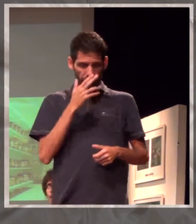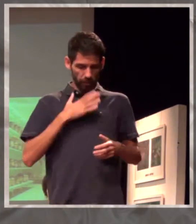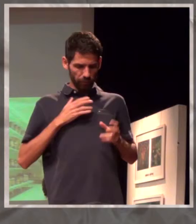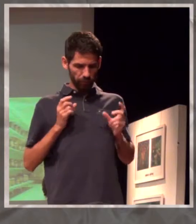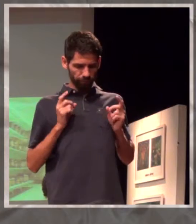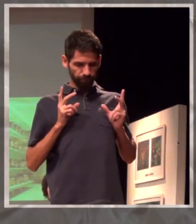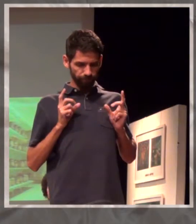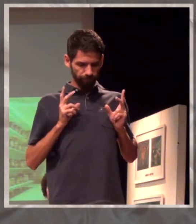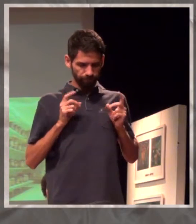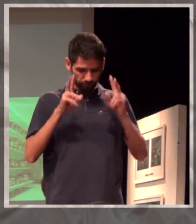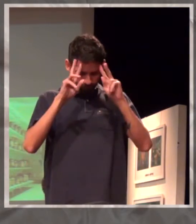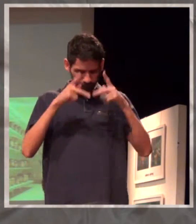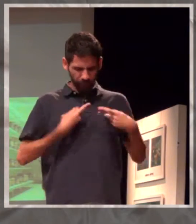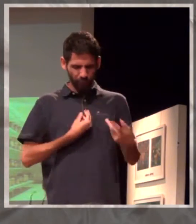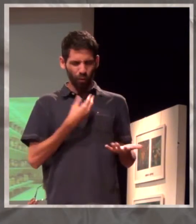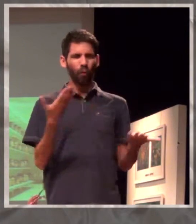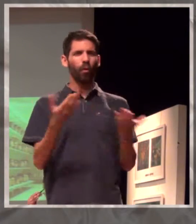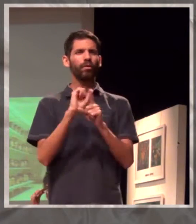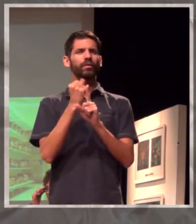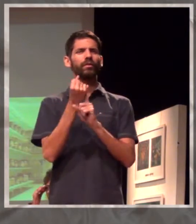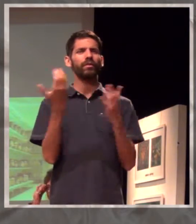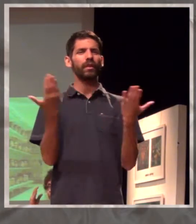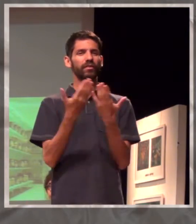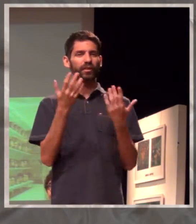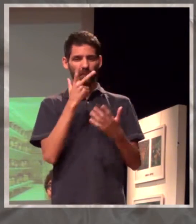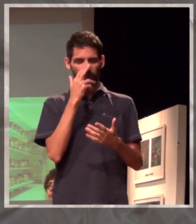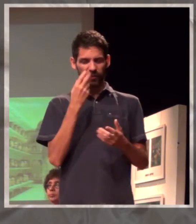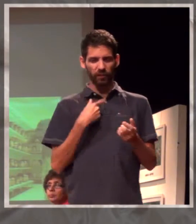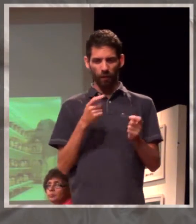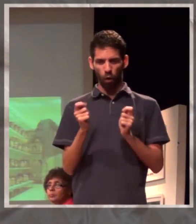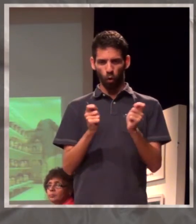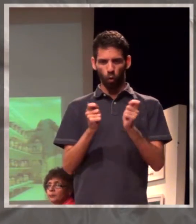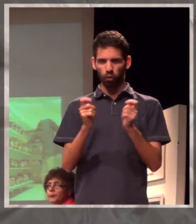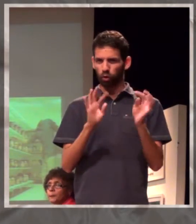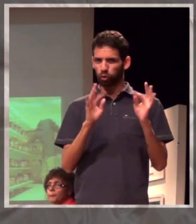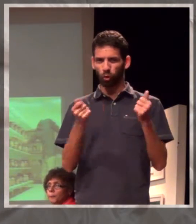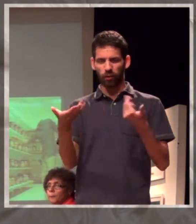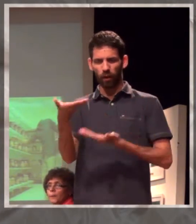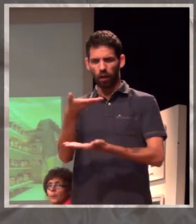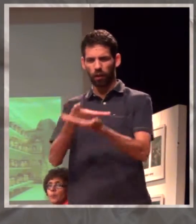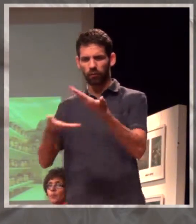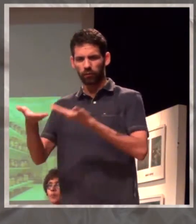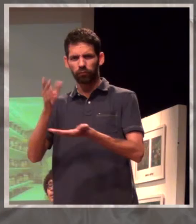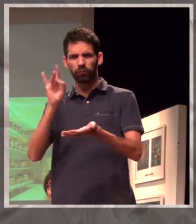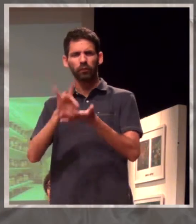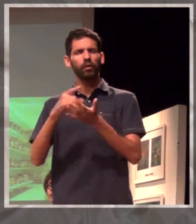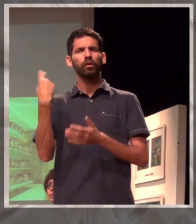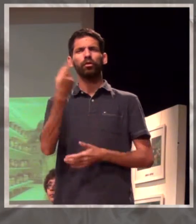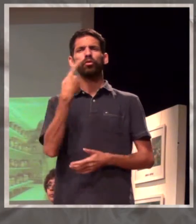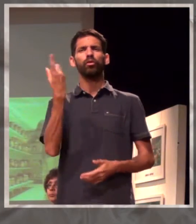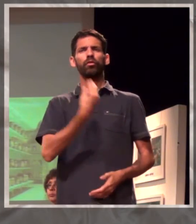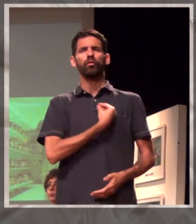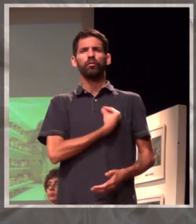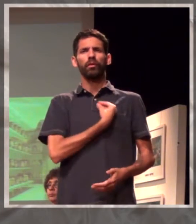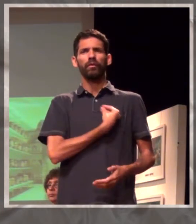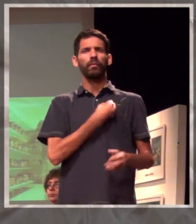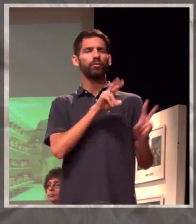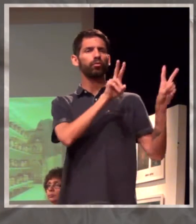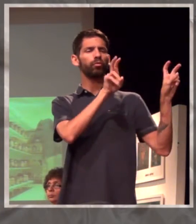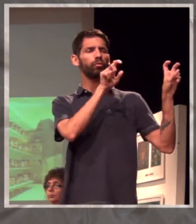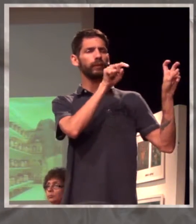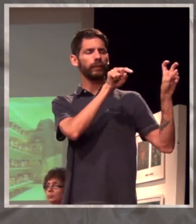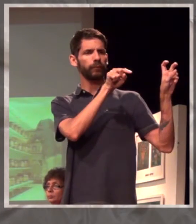Então, nessa lógica do mercado que vai regendo todas as relações, nós transformamos essa